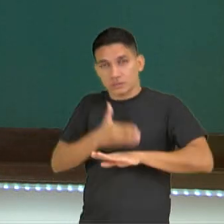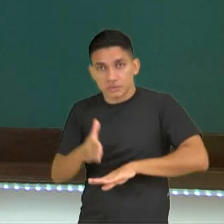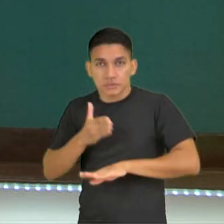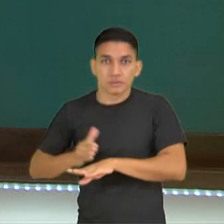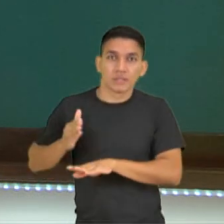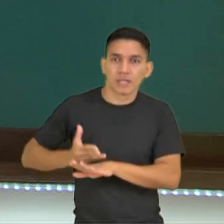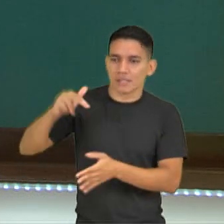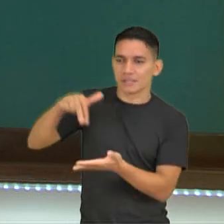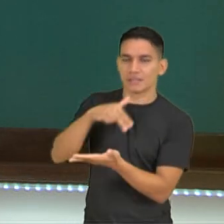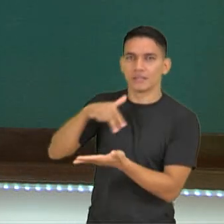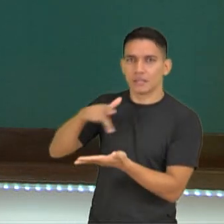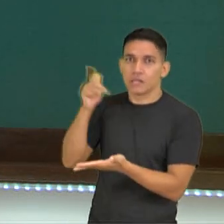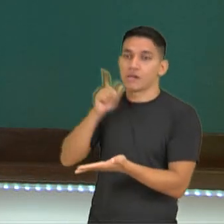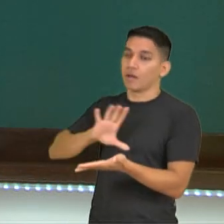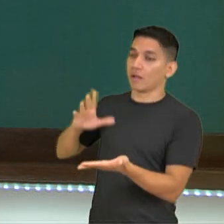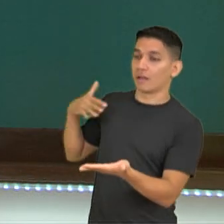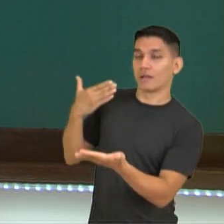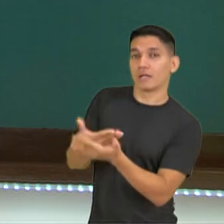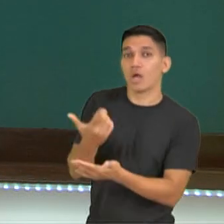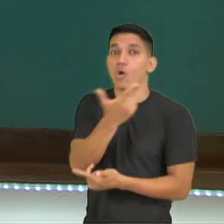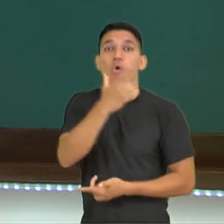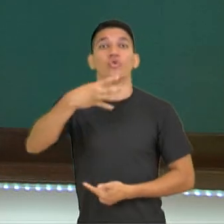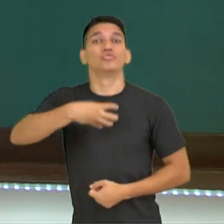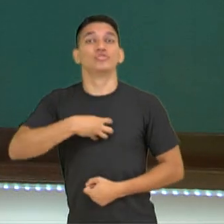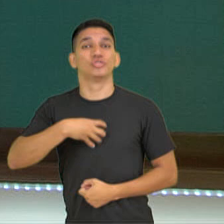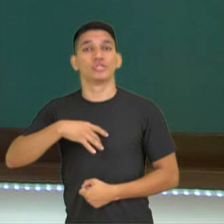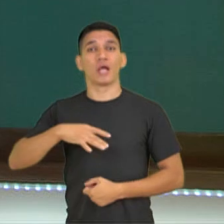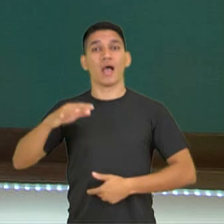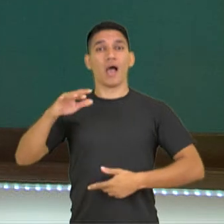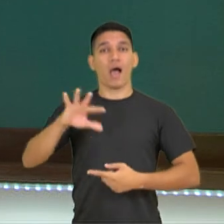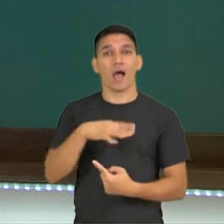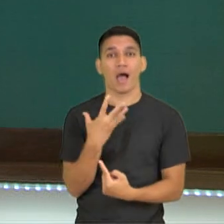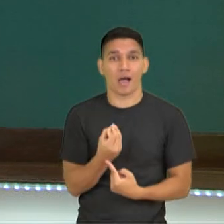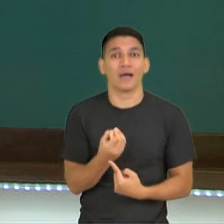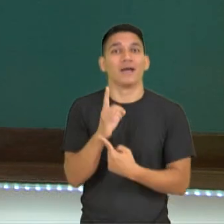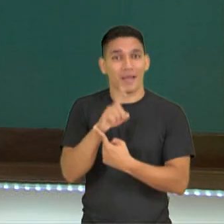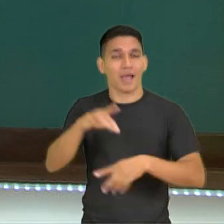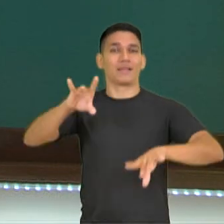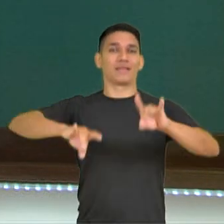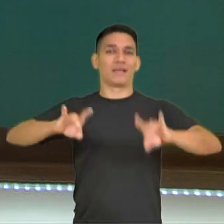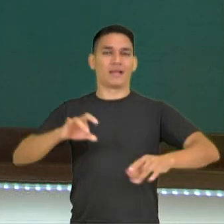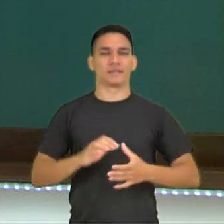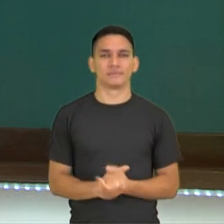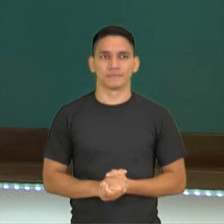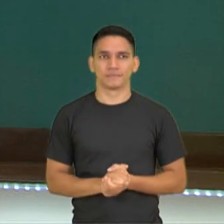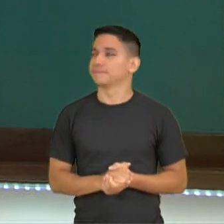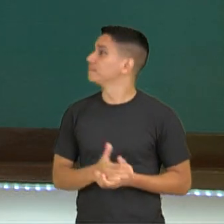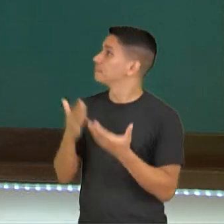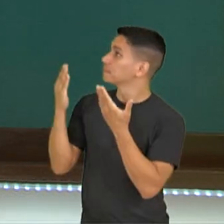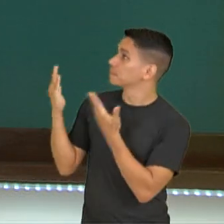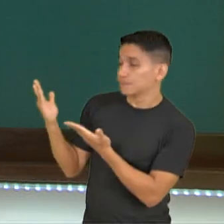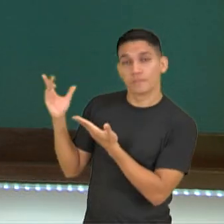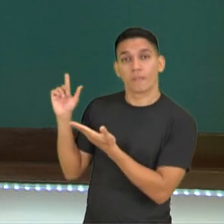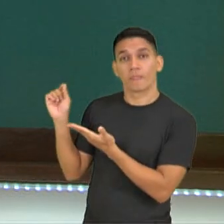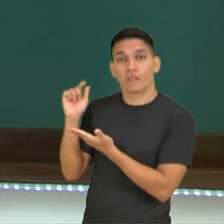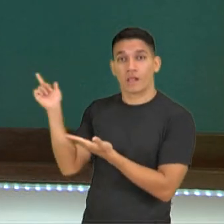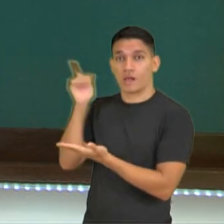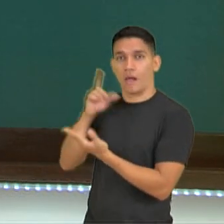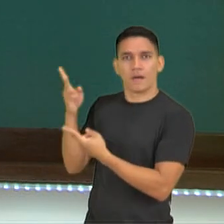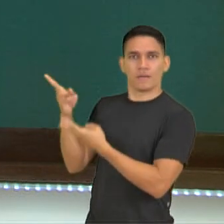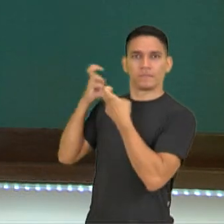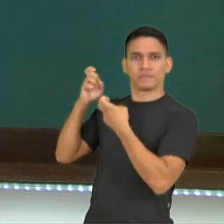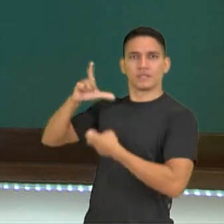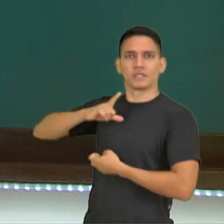dançar que a gente chegou numa outra forma de arte, que é o teatro. Aqui, a gente consegue